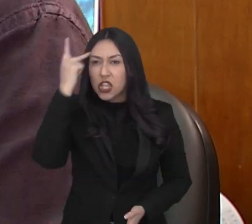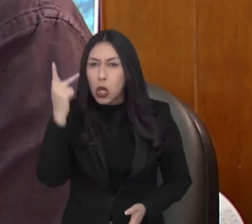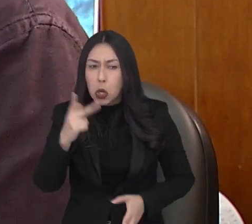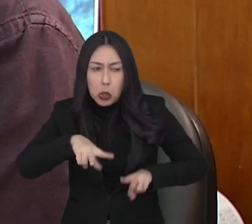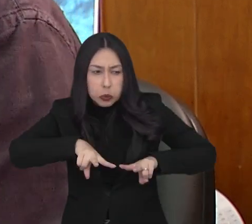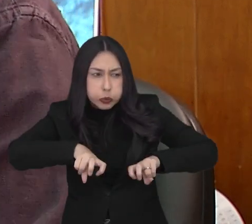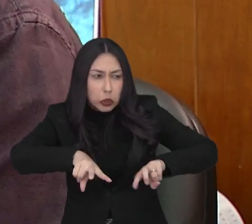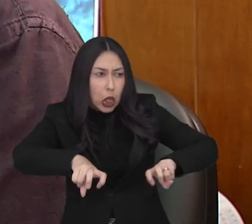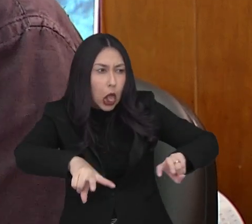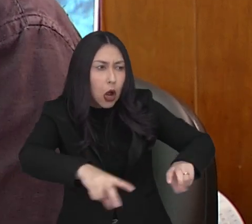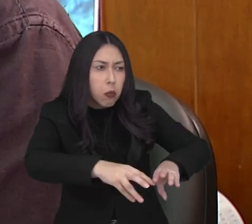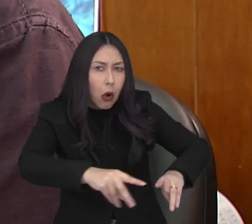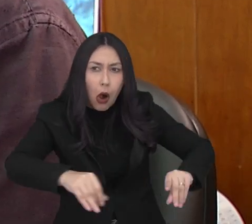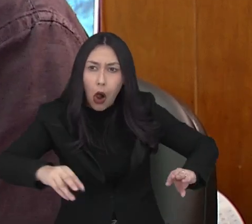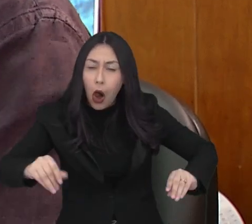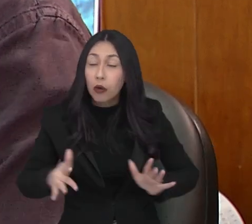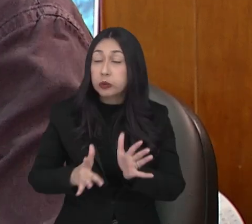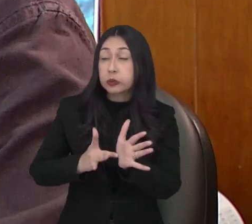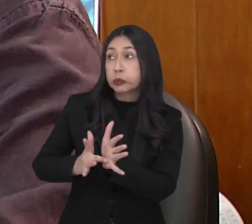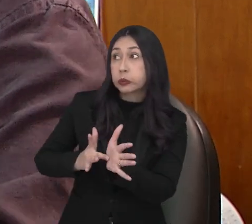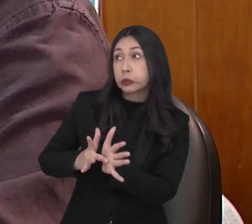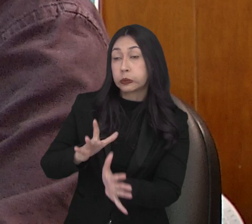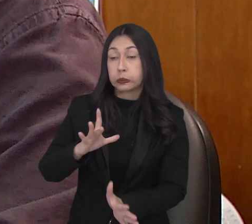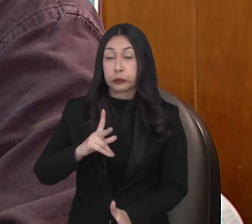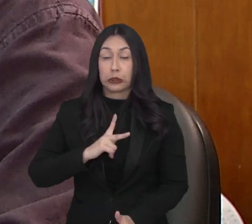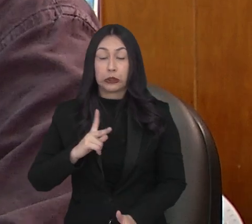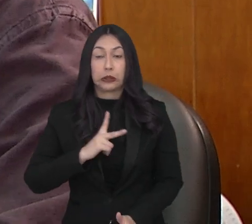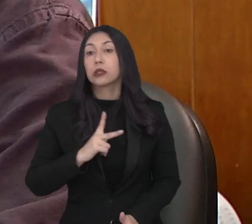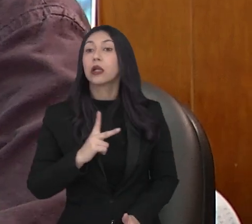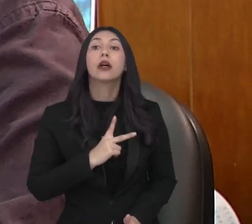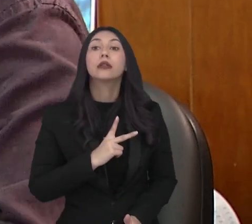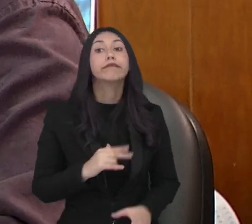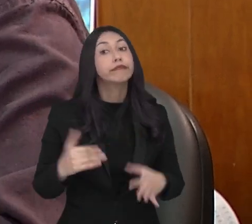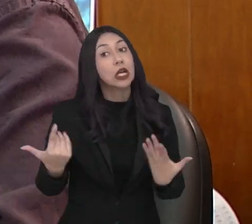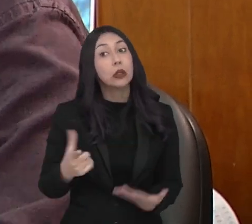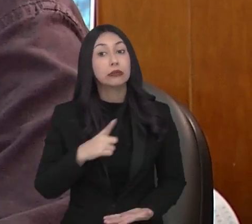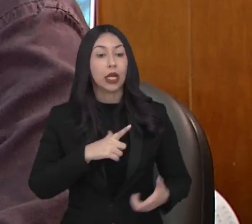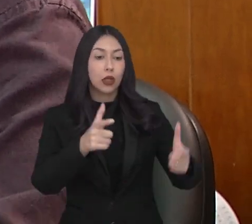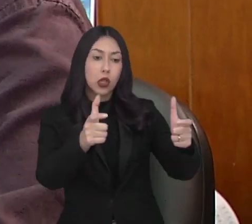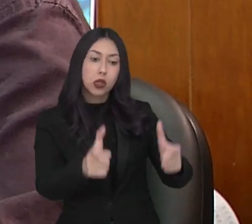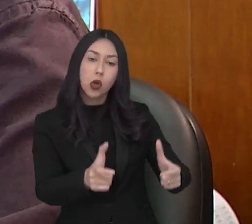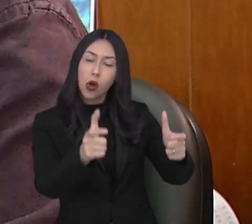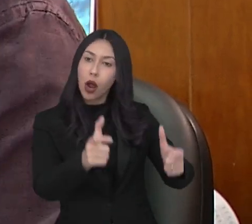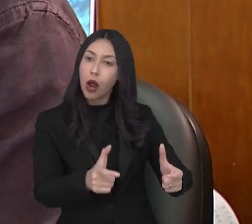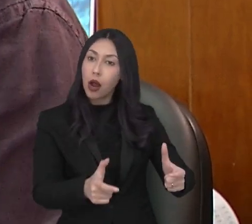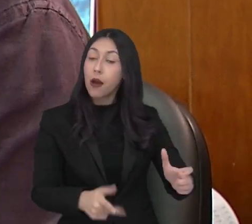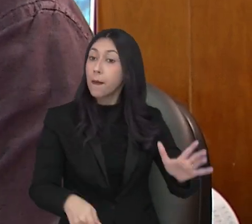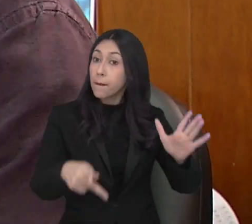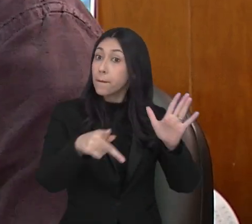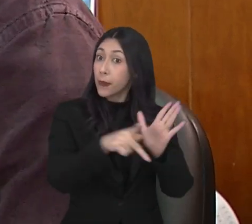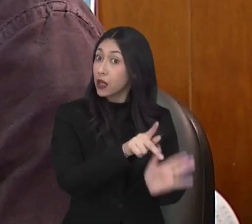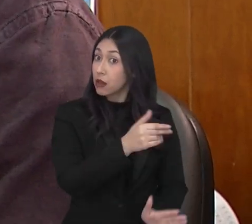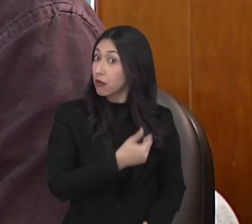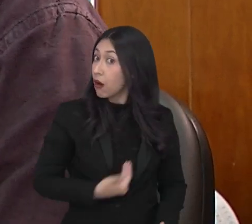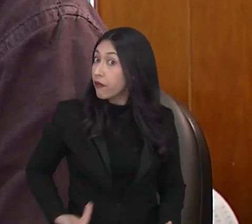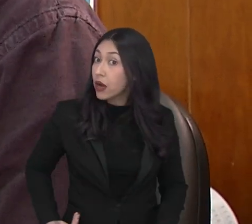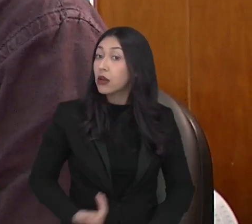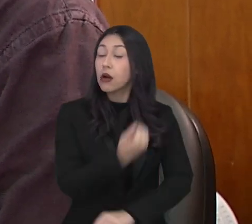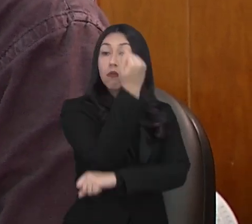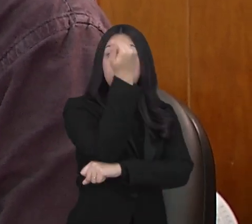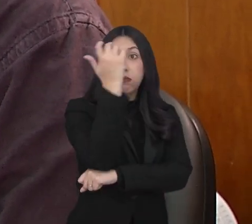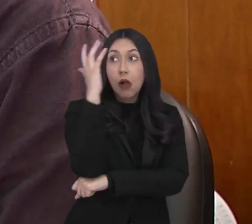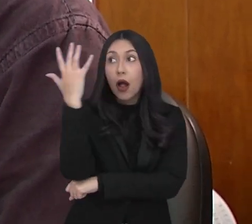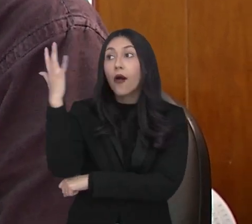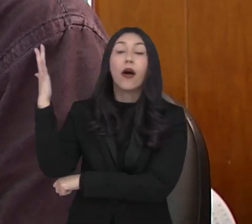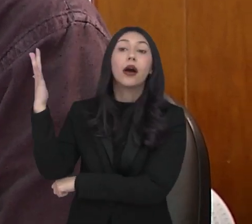de grilagem de terras. Então, o que acontece? Você tem áreas que são áreas públicas, são florestas